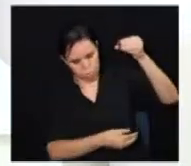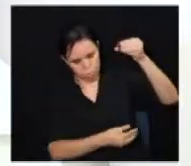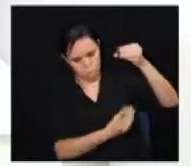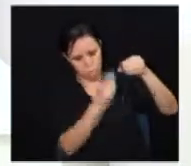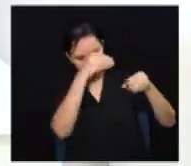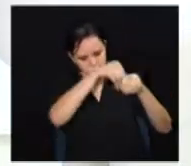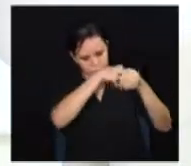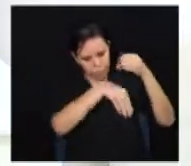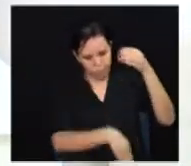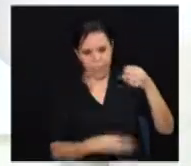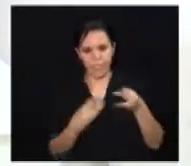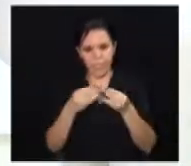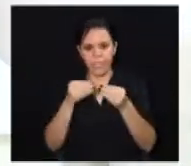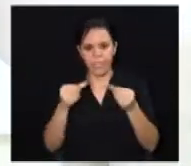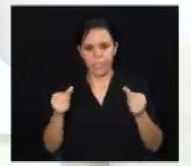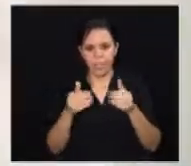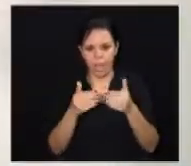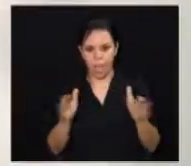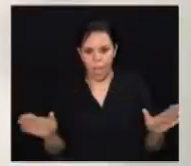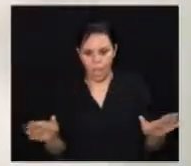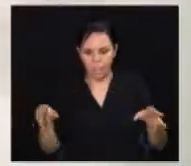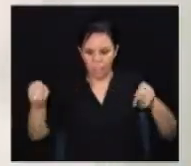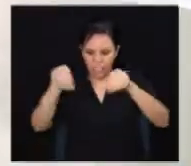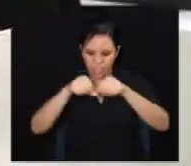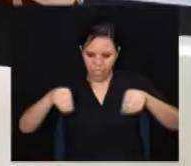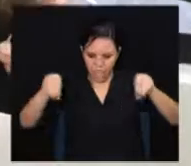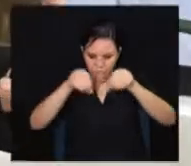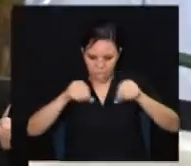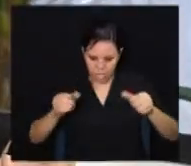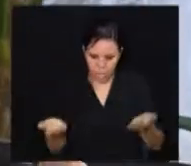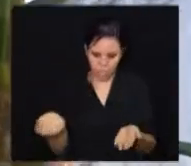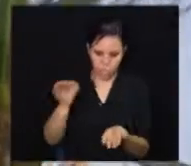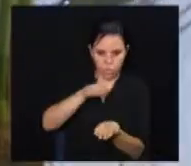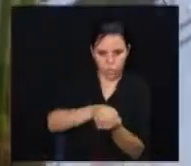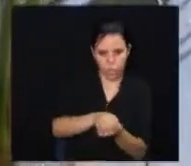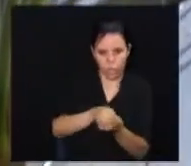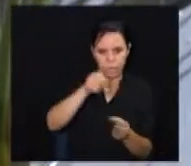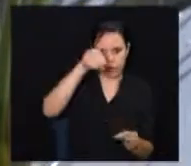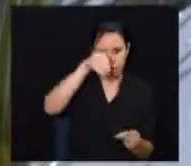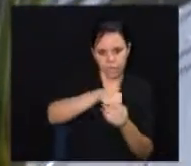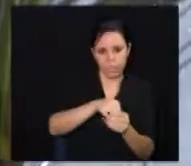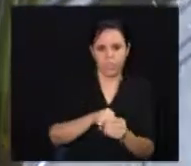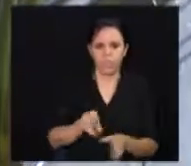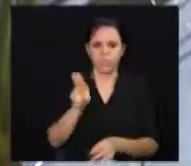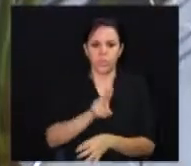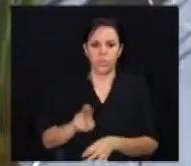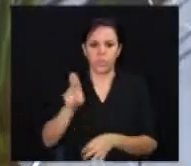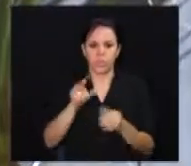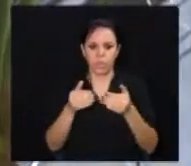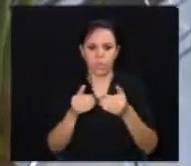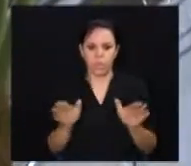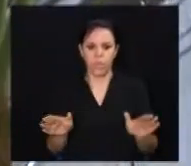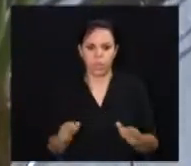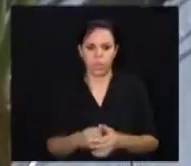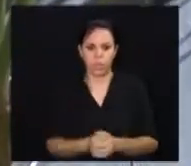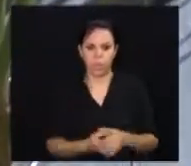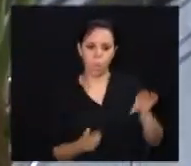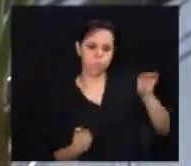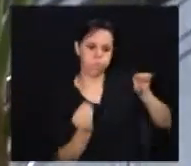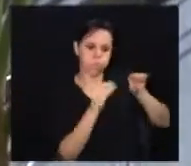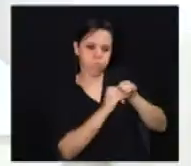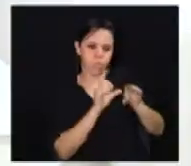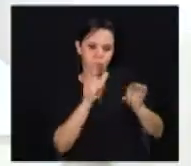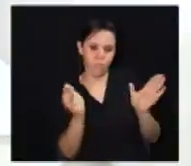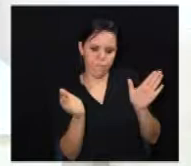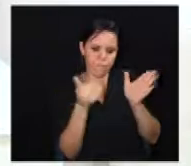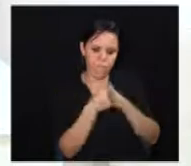ela, passa farinha nela toda, dobra e deixa no plástico filme. Na hora que vai usar, a gente só abre ela, recheia e fecha,